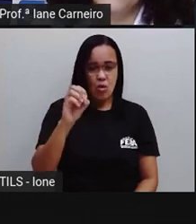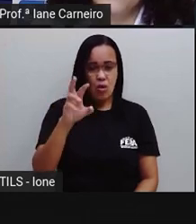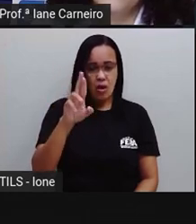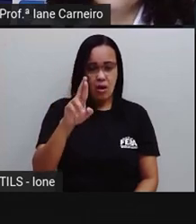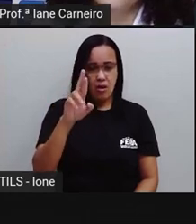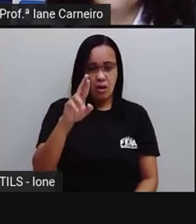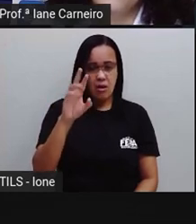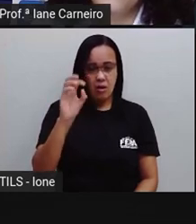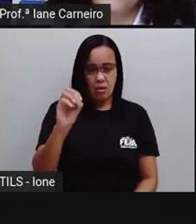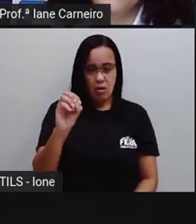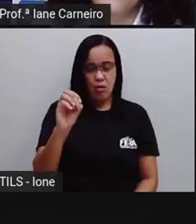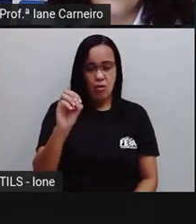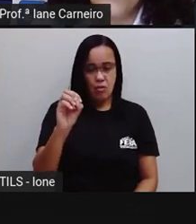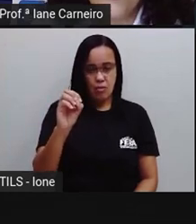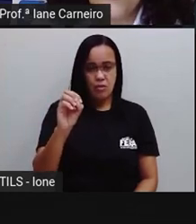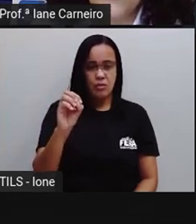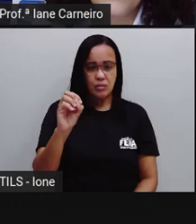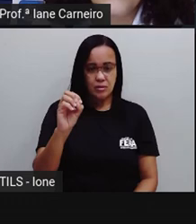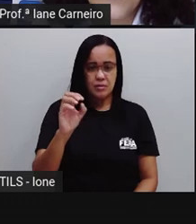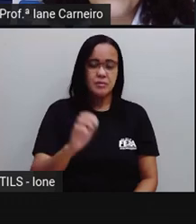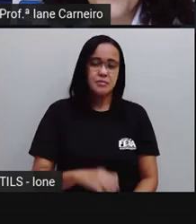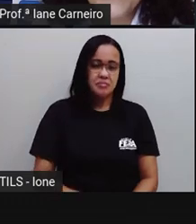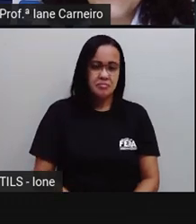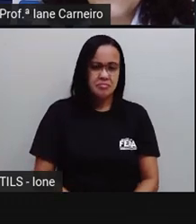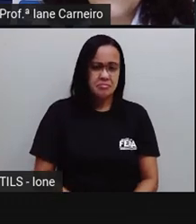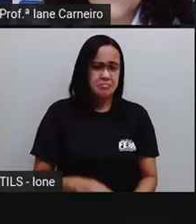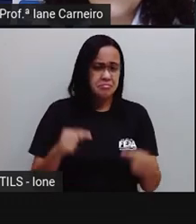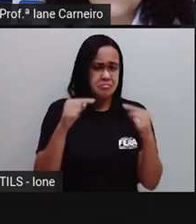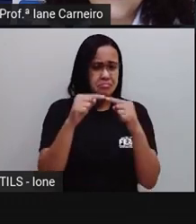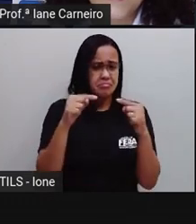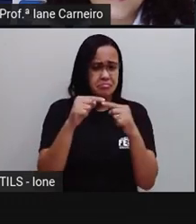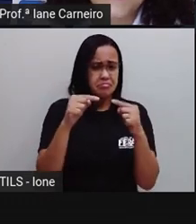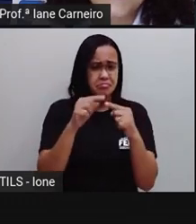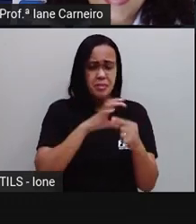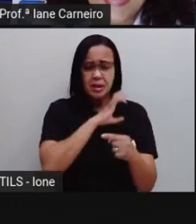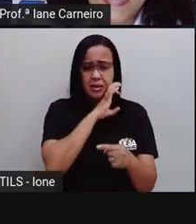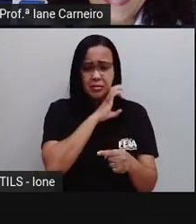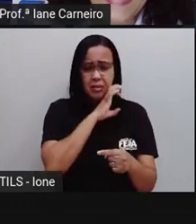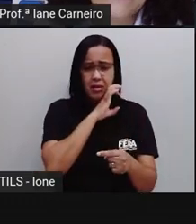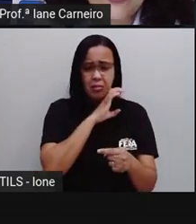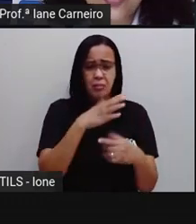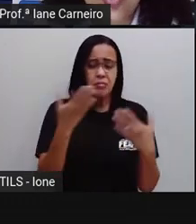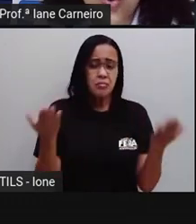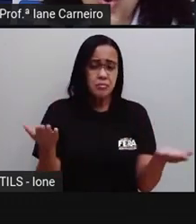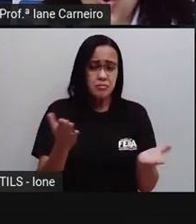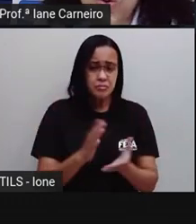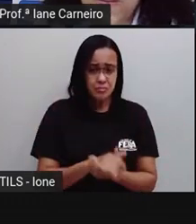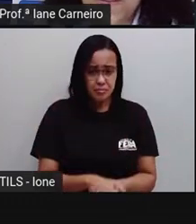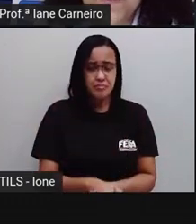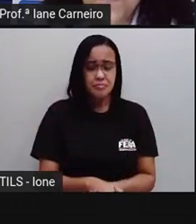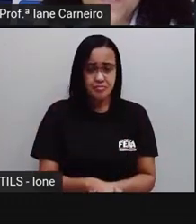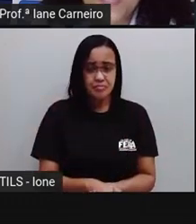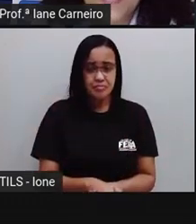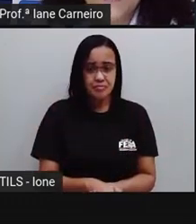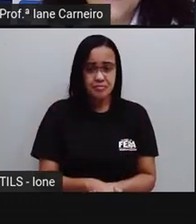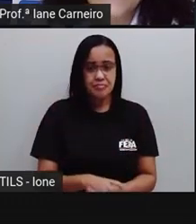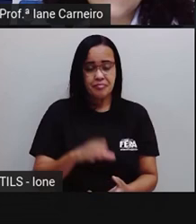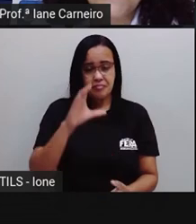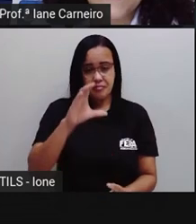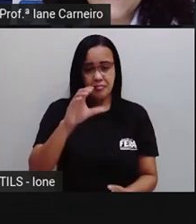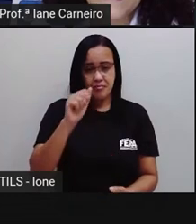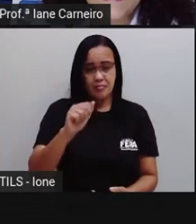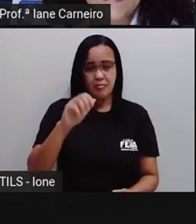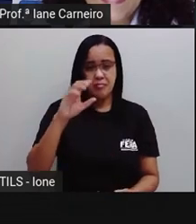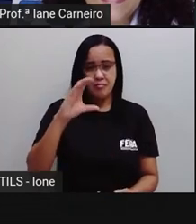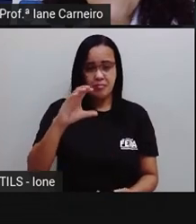hog1 o nome que esse daqui Será que ela entrar cachorro